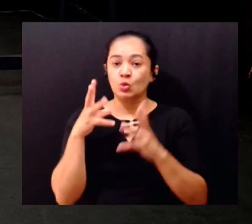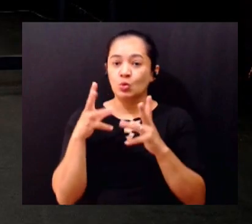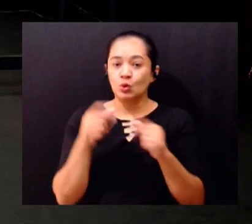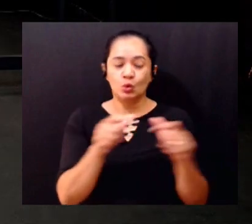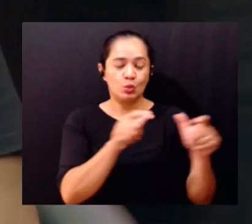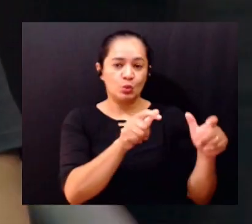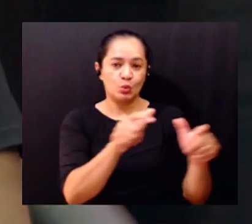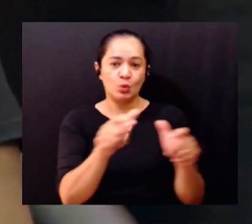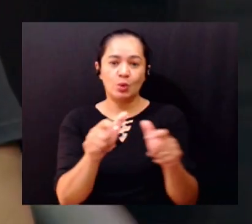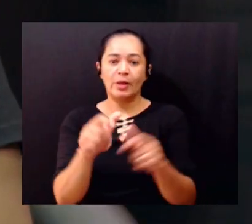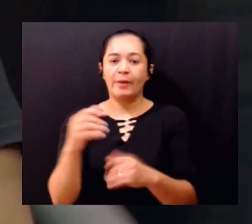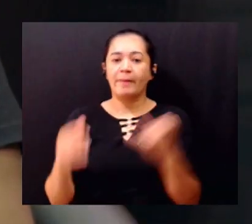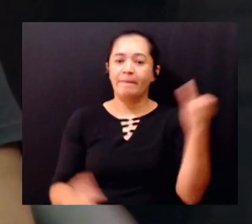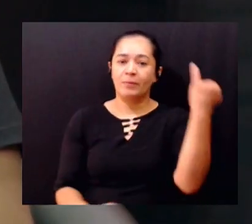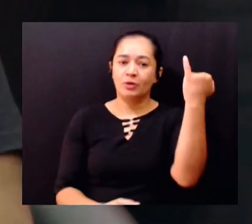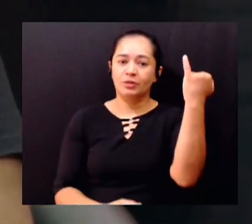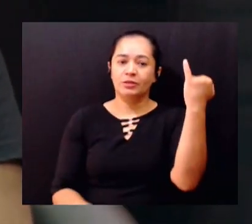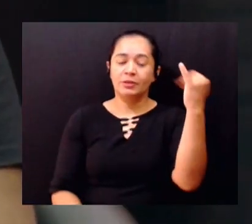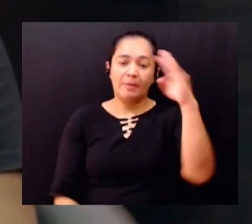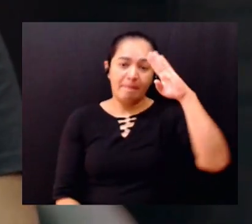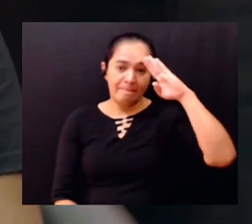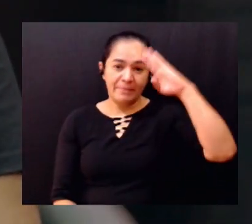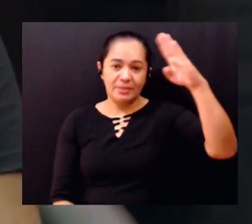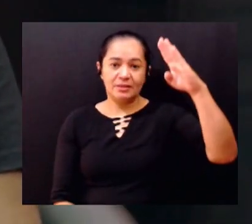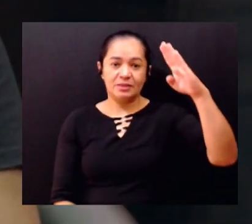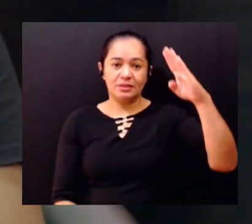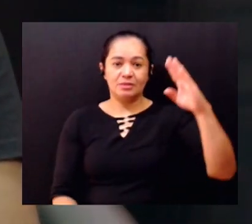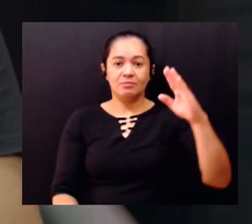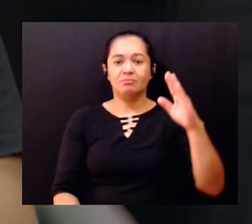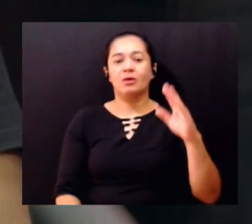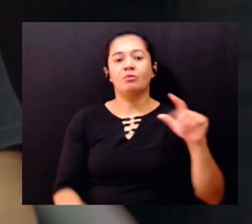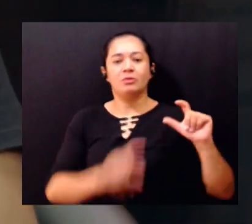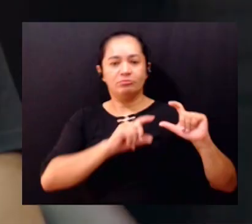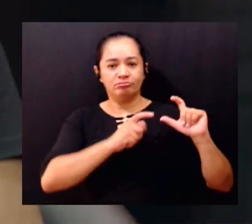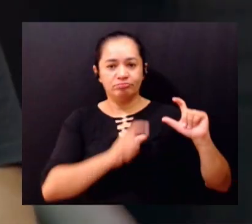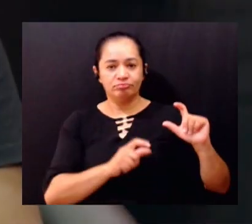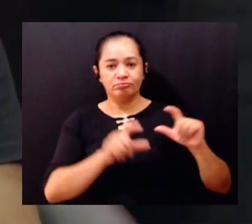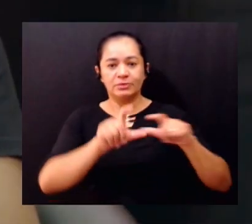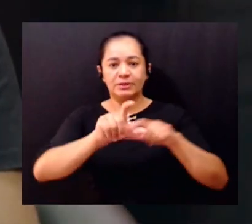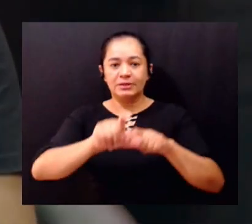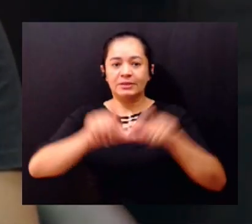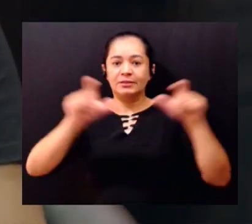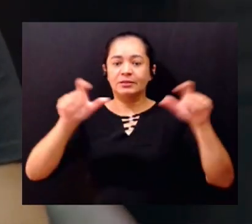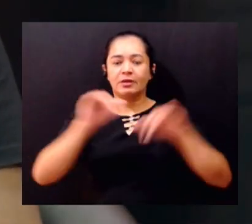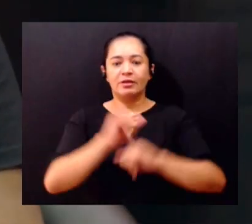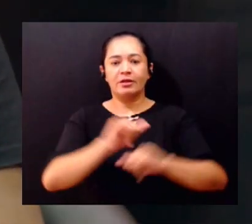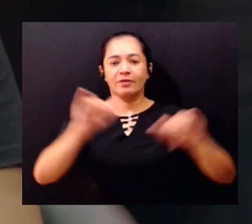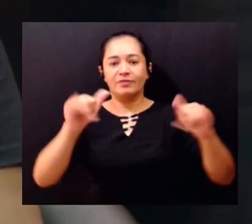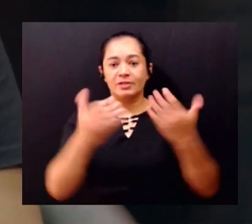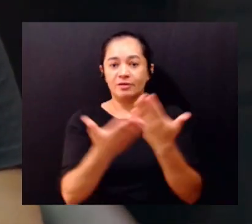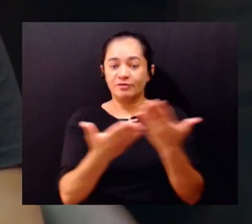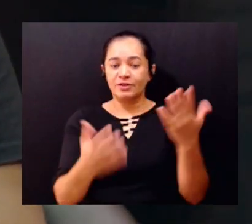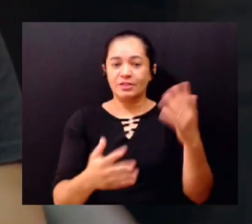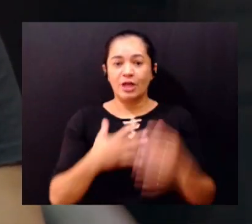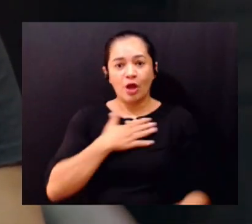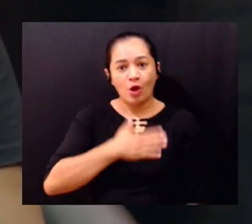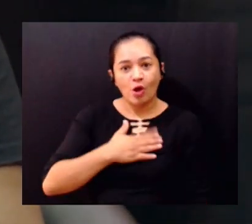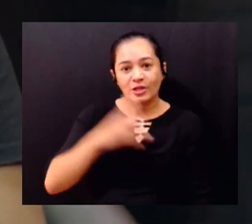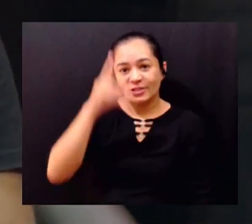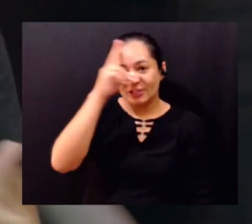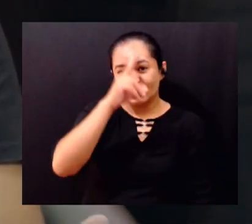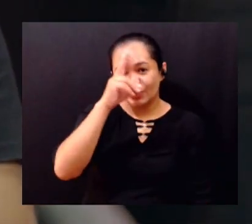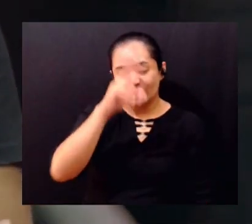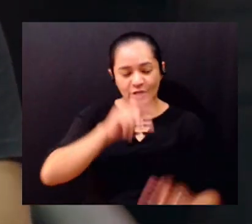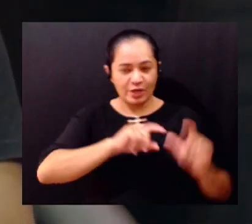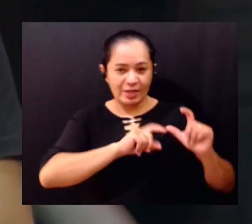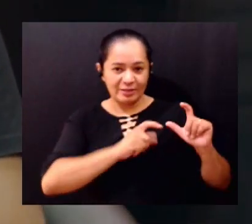quadrinista, principalmente para o quadrinista independente. Deixar um recado, né, para quem gosta de histórias em quadrinhos, pesquisar sobre quadrinhos independentes